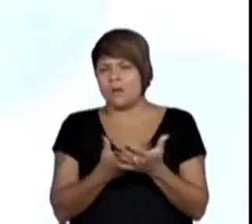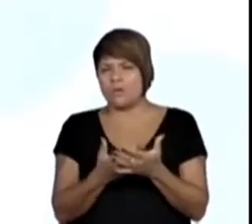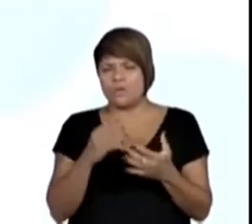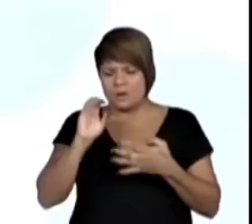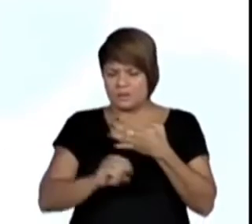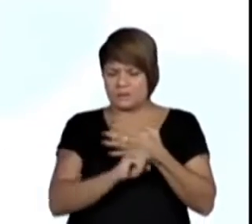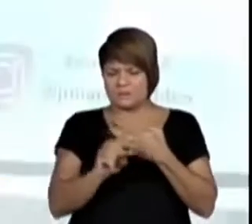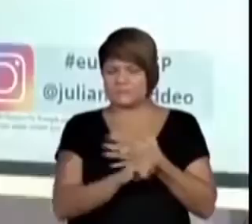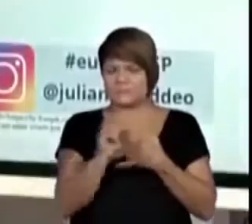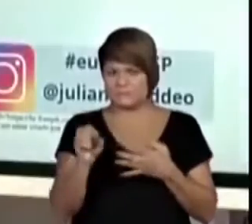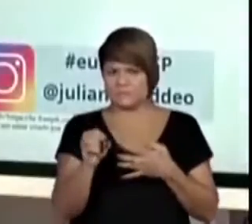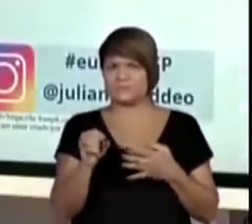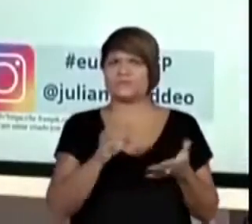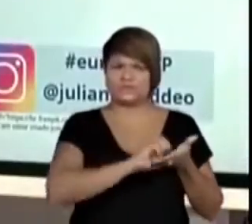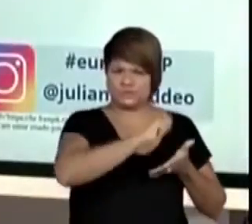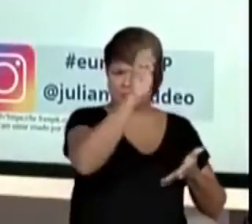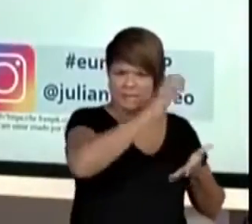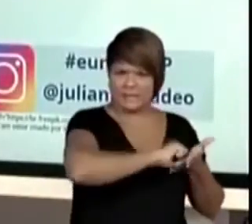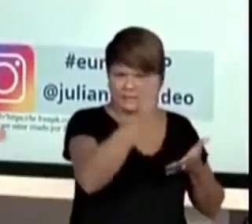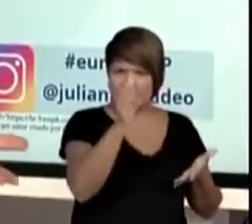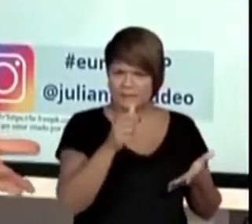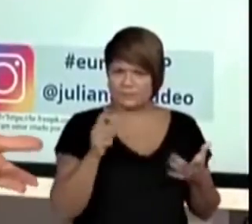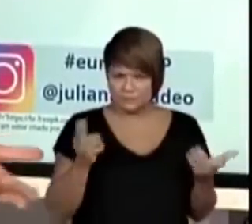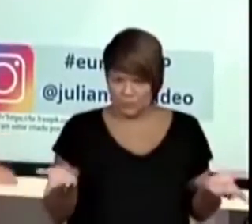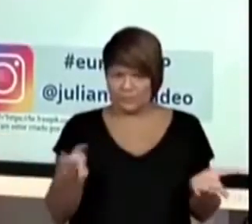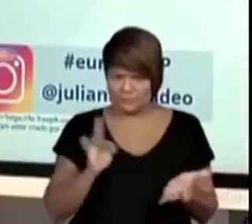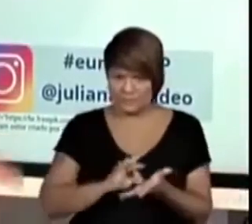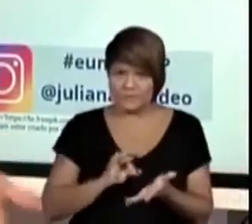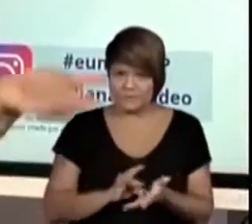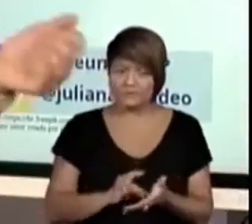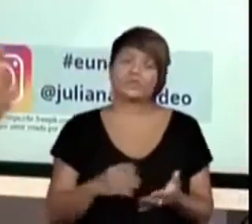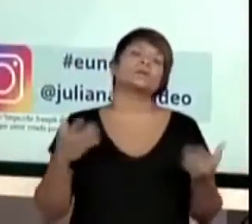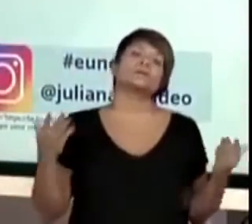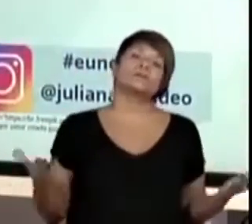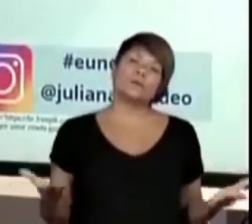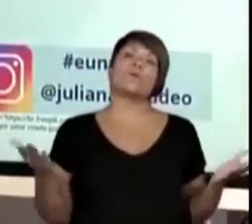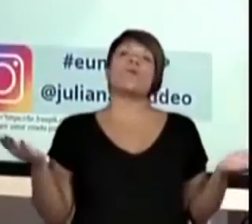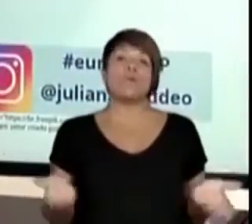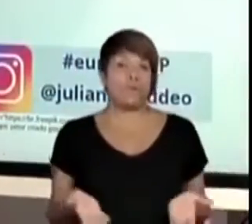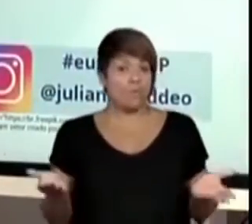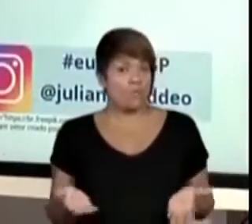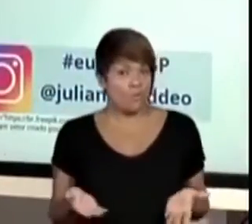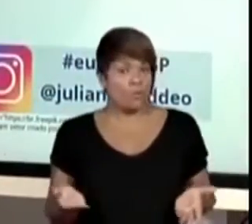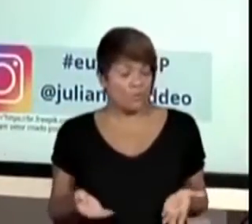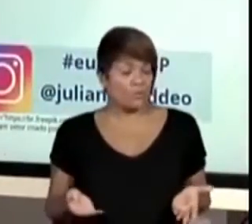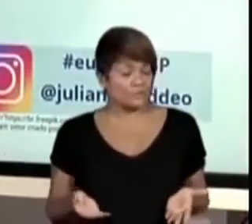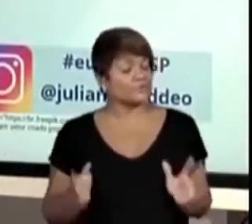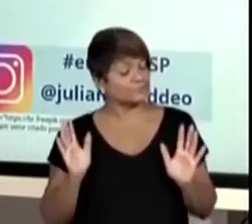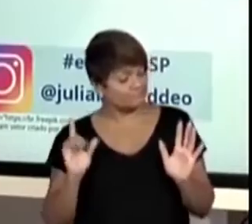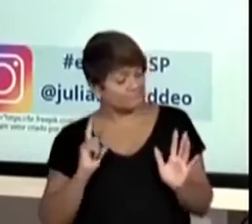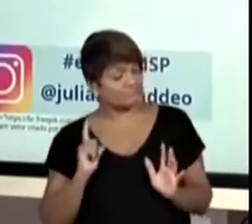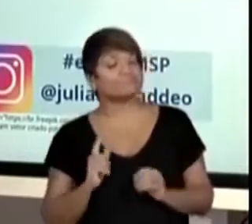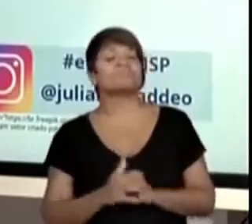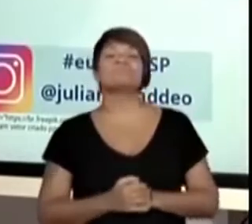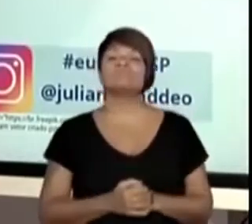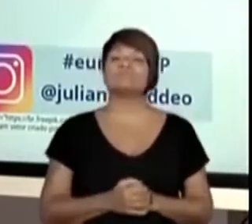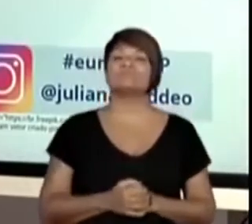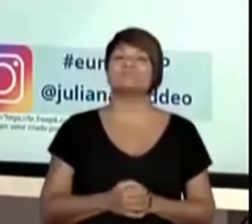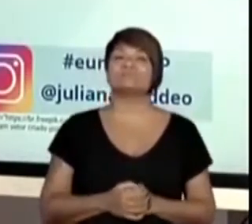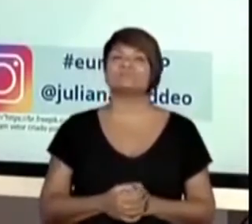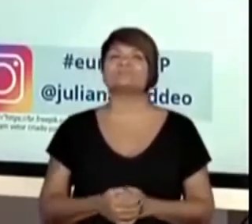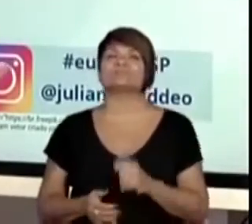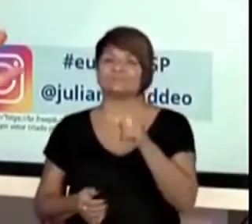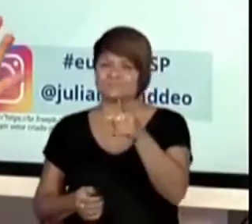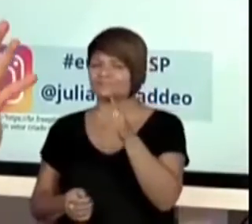Mídias sobre calendário, não é verdade? Então, hoje nós vamos ter. Olha que interessante! Vocês